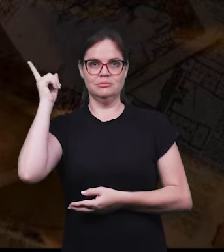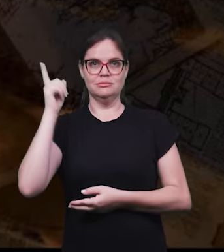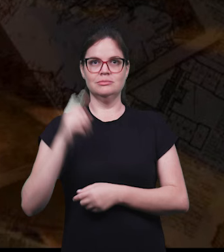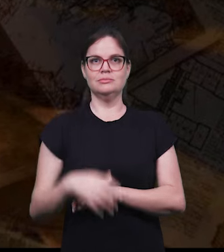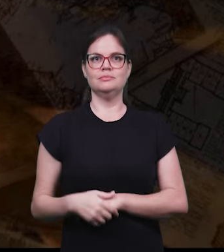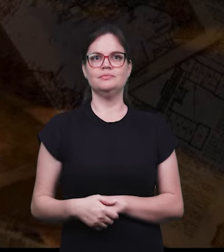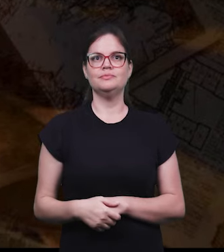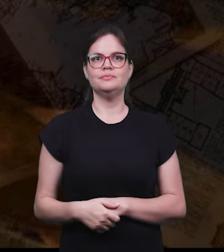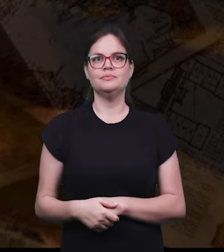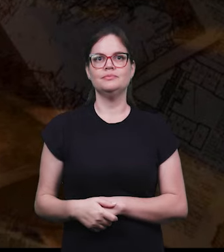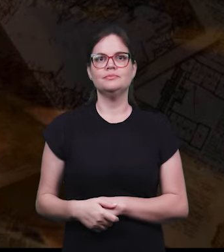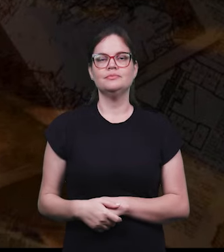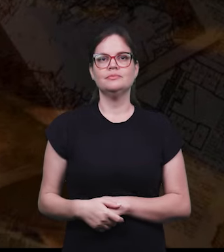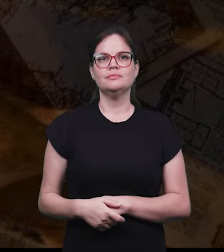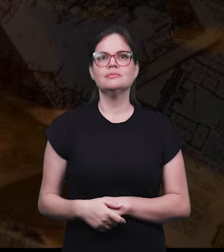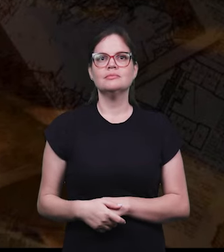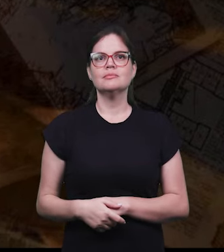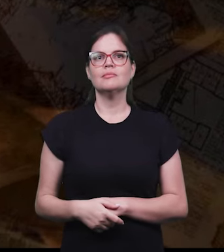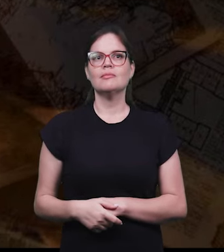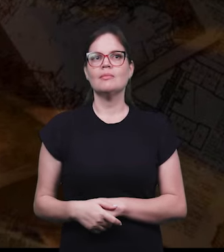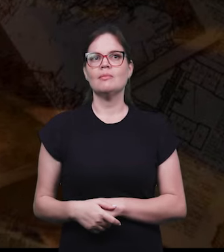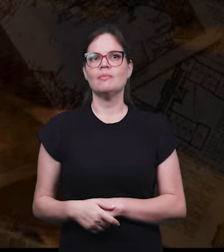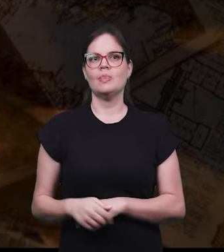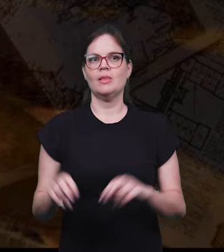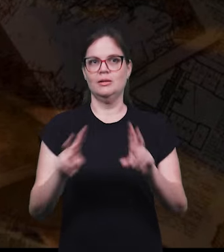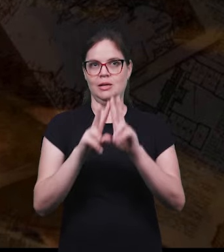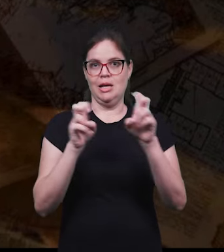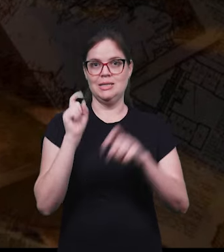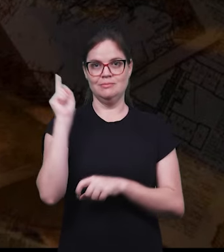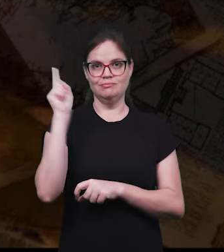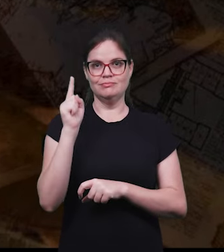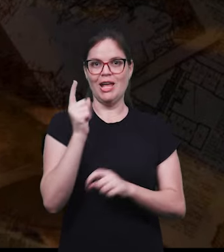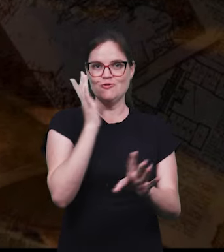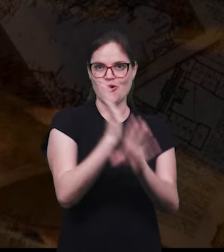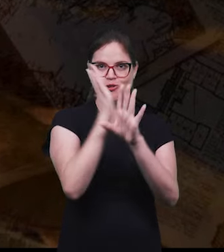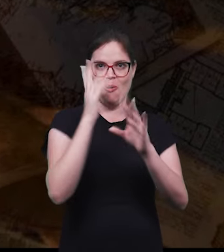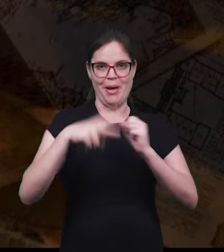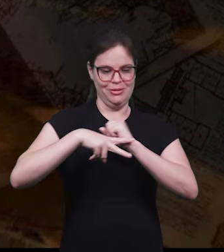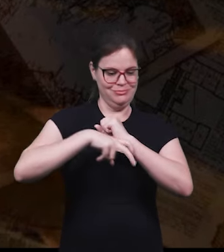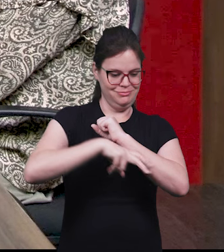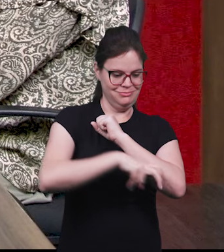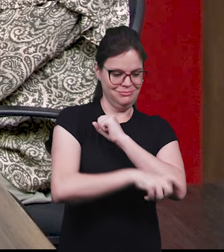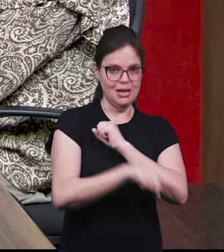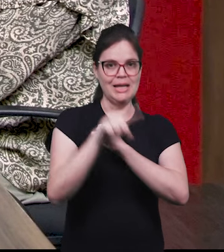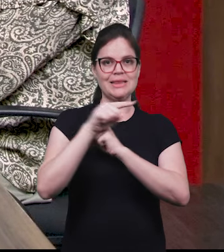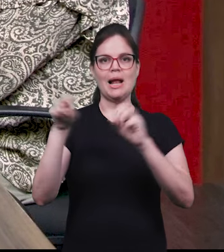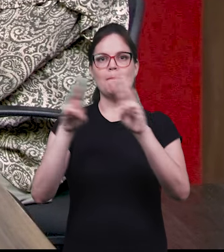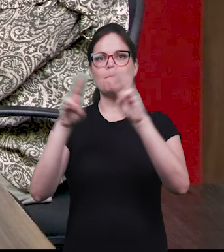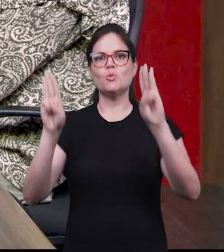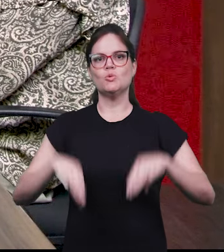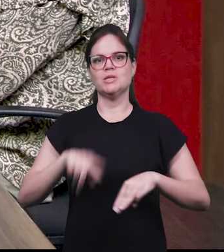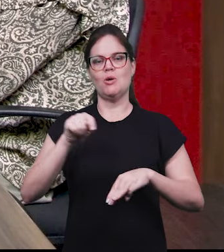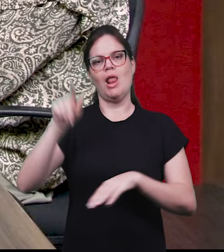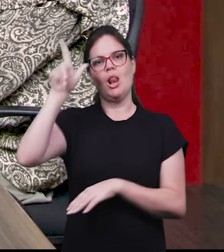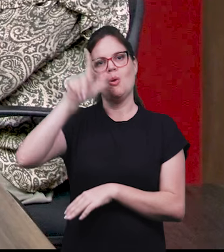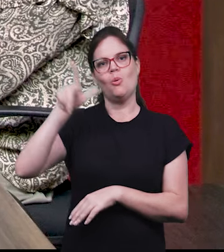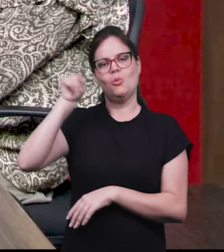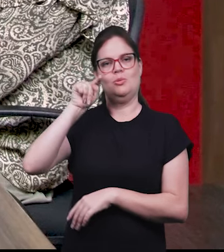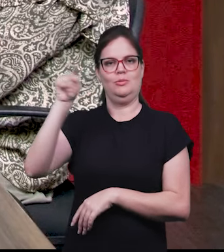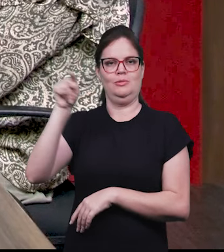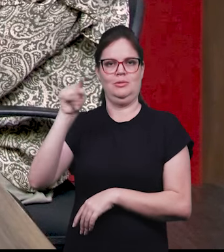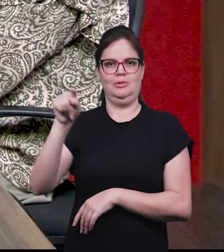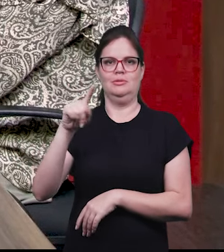Um artefato arqueológico relacionado a Ciro está lá no Museu de Londres, no Museu